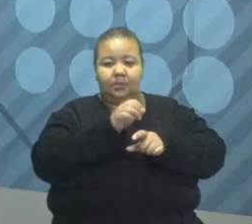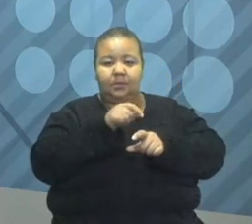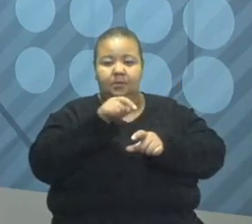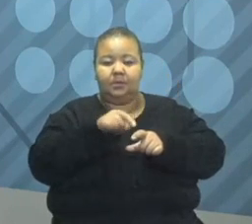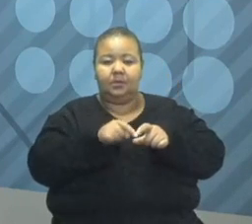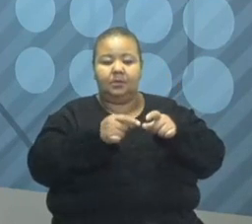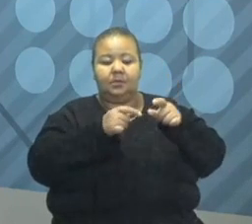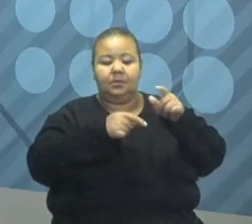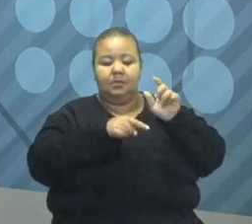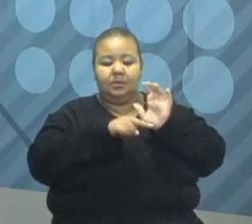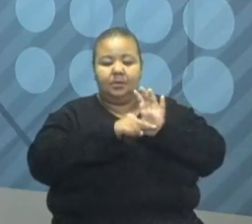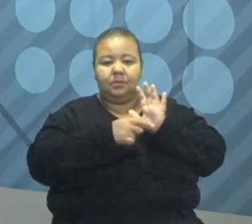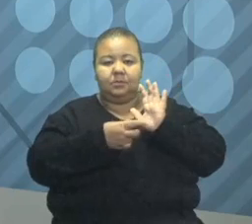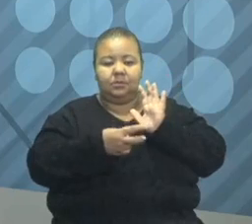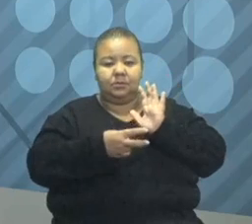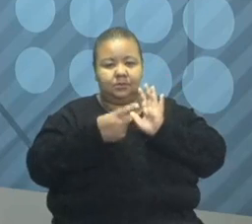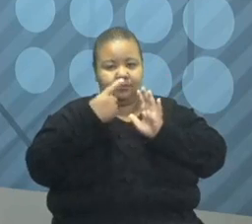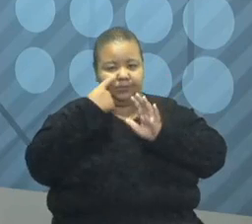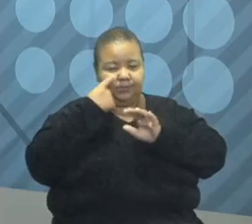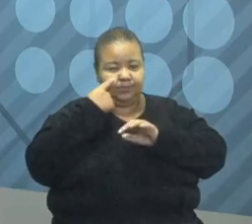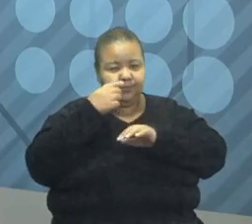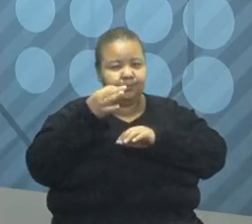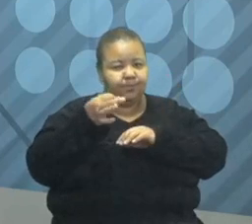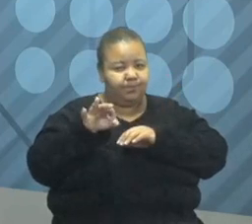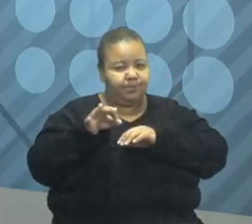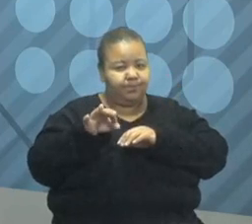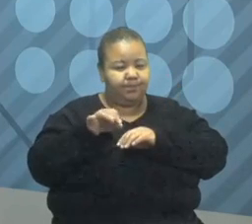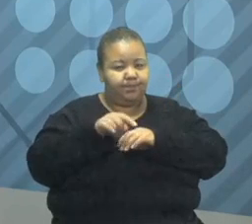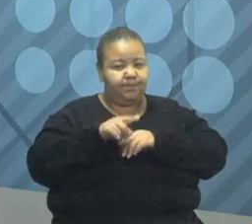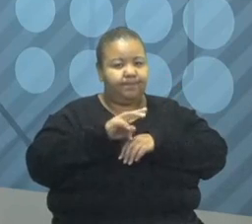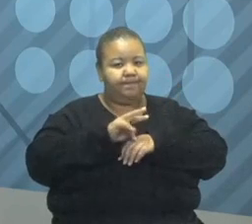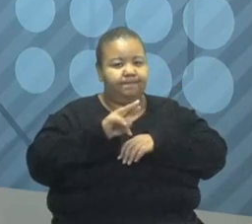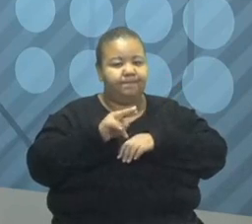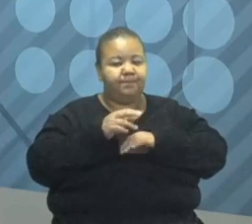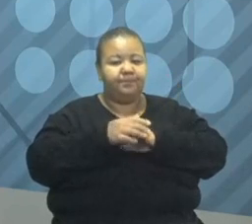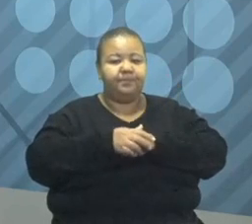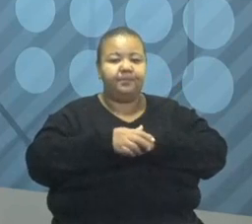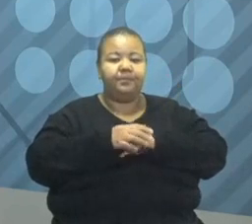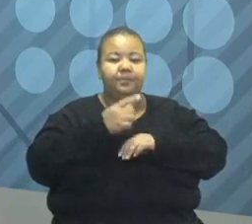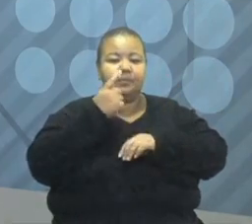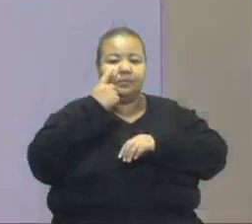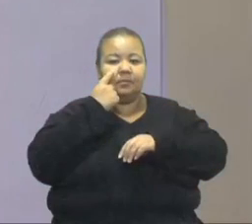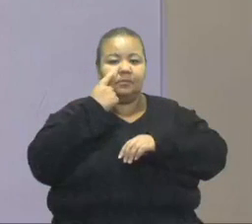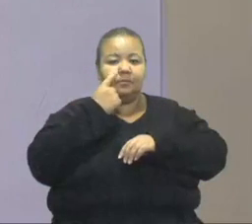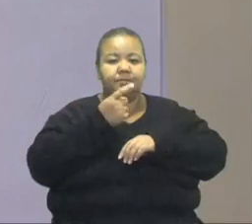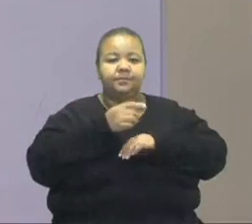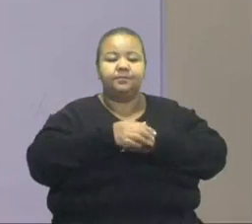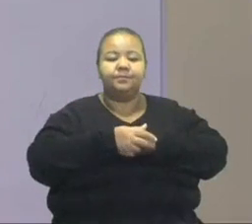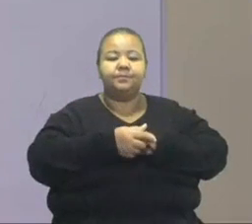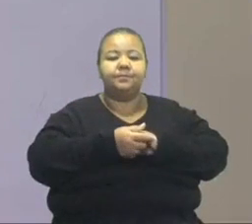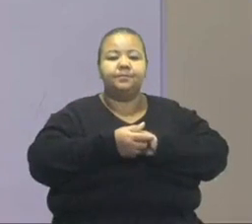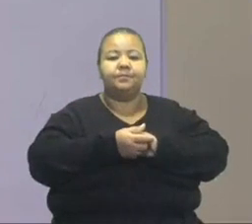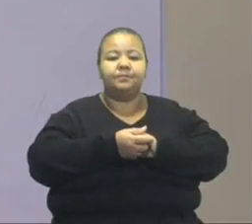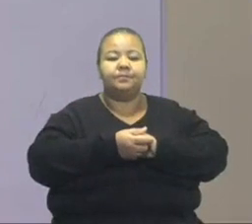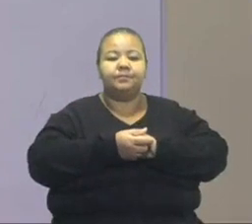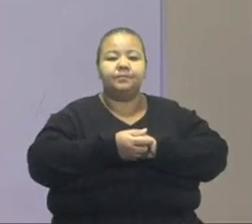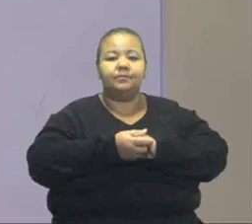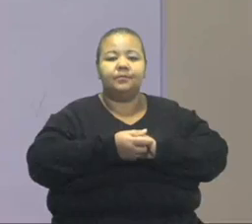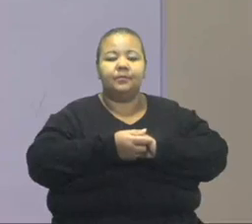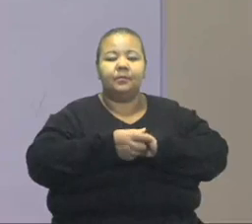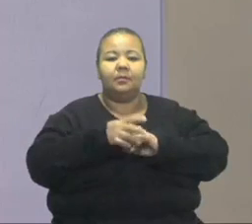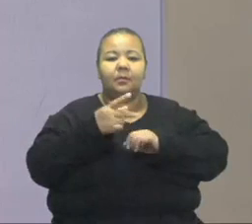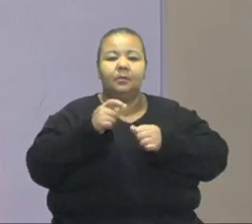primeira coluna, menos 2. Vamos verificar se realmente é este resultado? Então, acompanhe lá na câmera de documentos. Então, para resolver